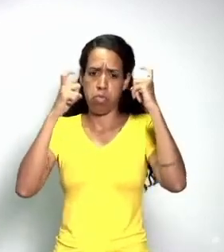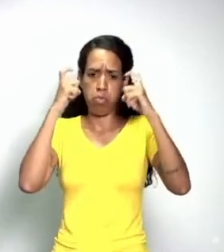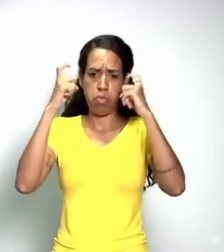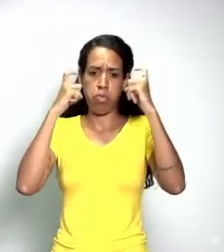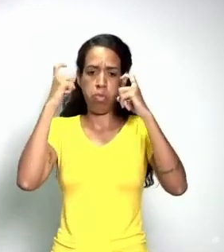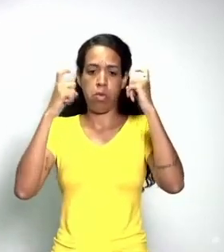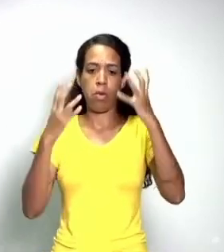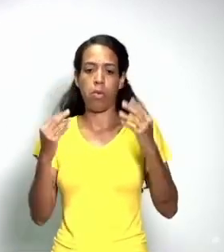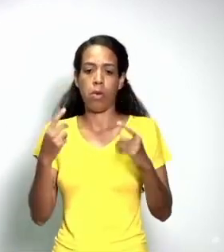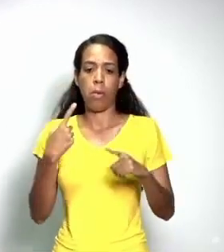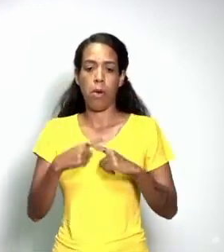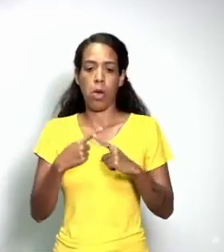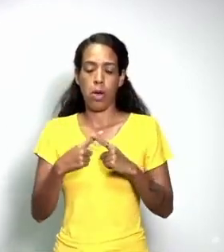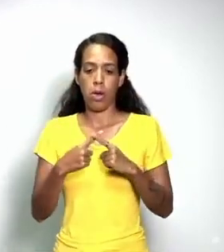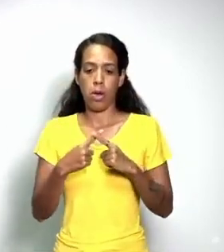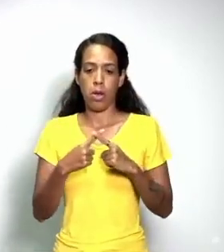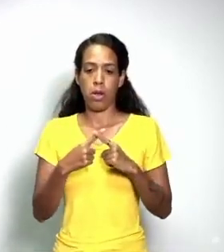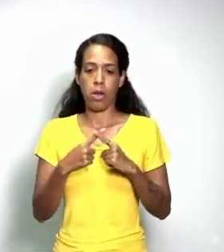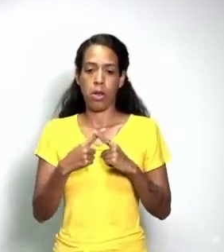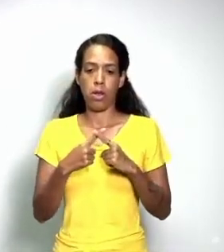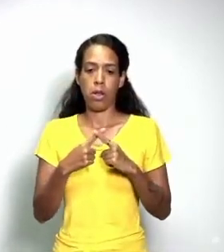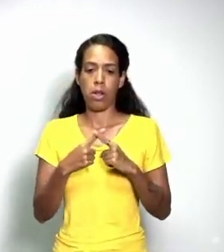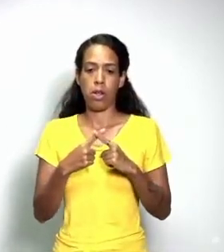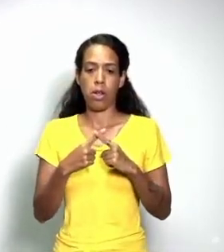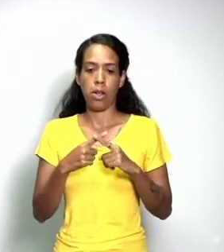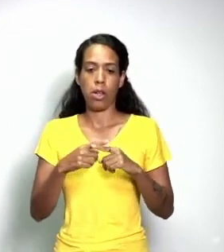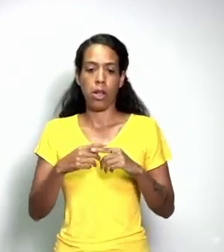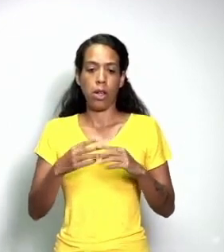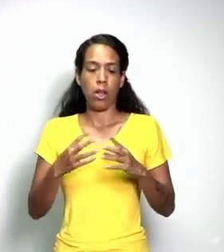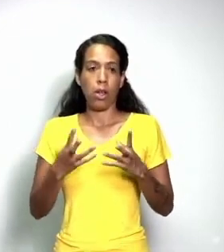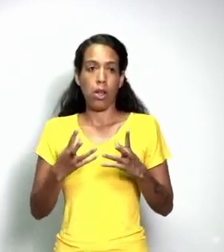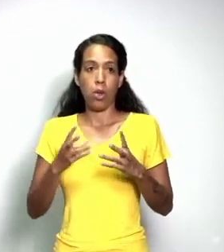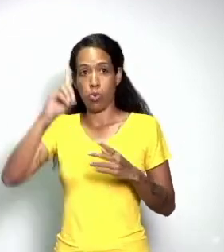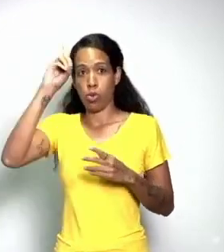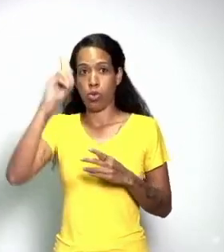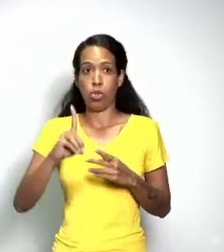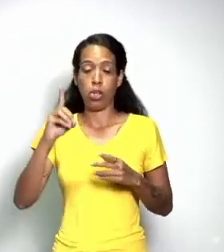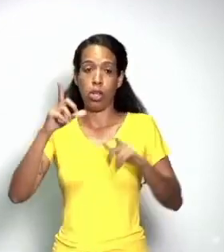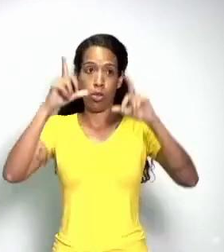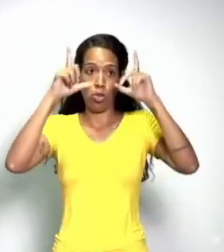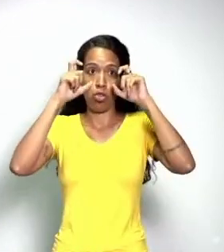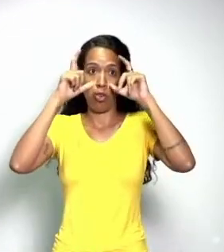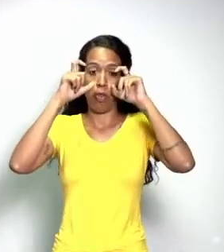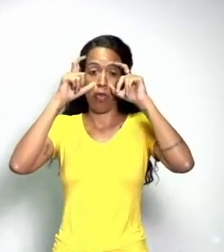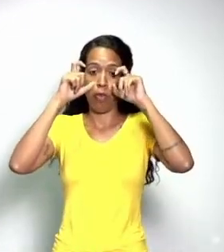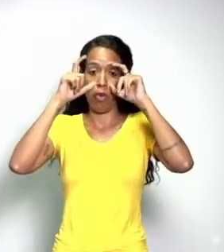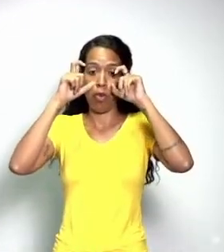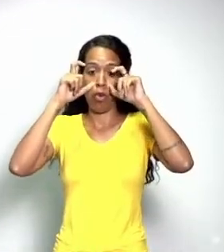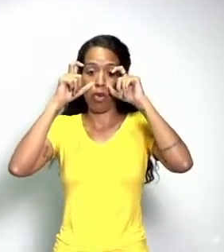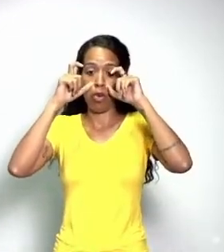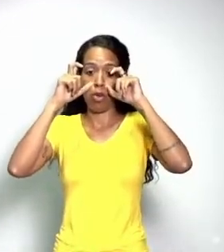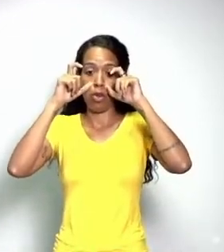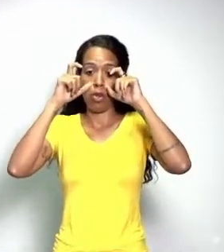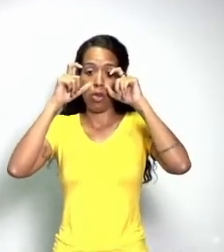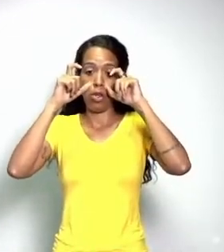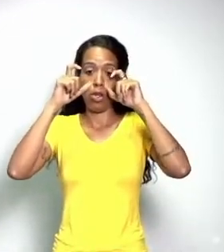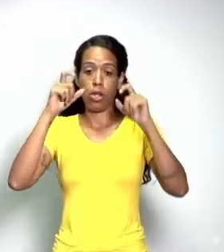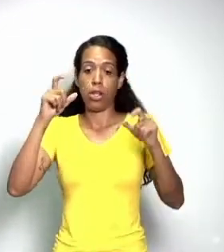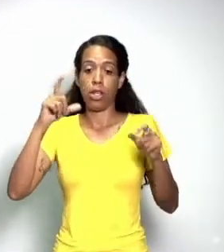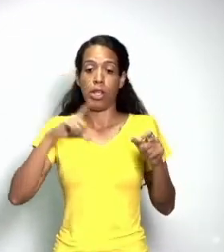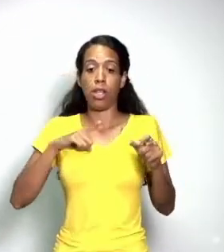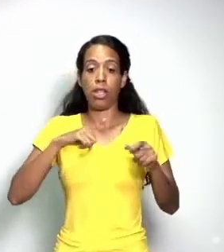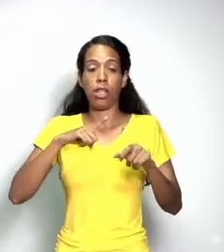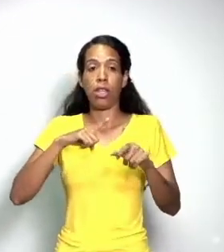pouco, porque os grandes diretores de foto já não têm mais